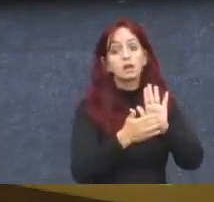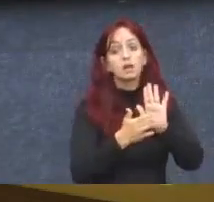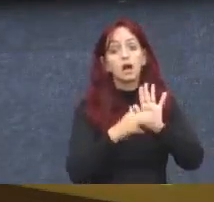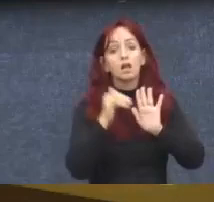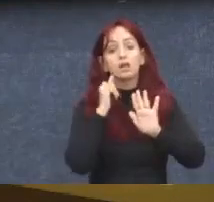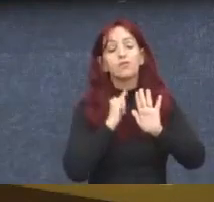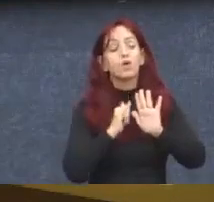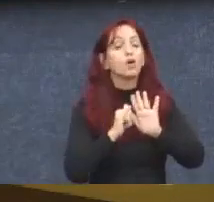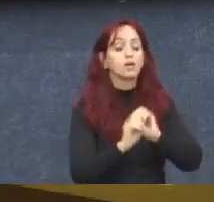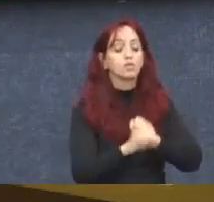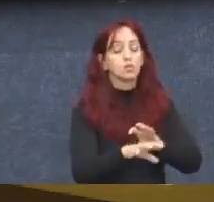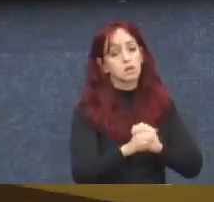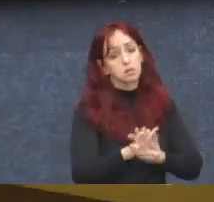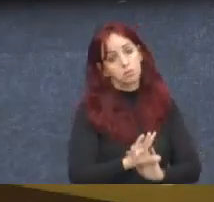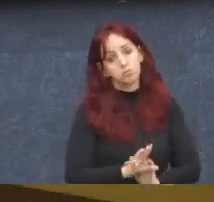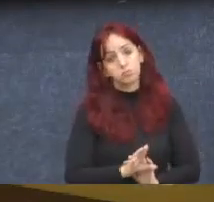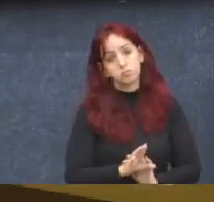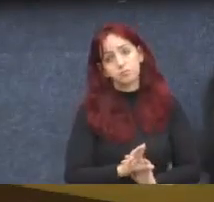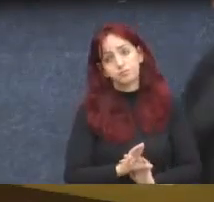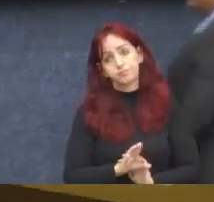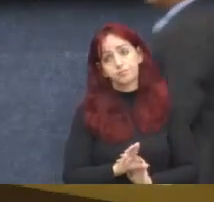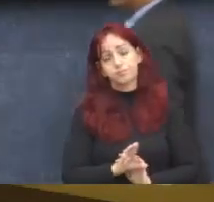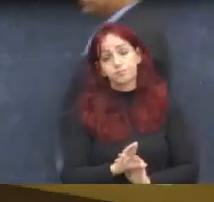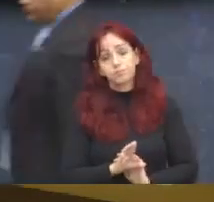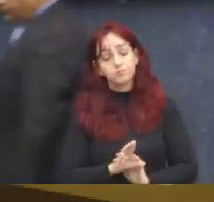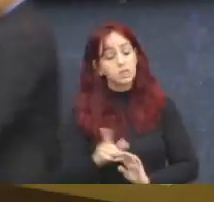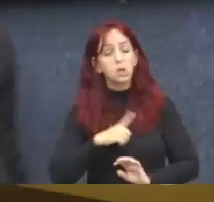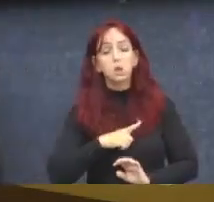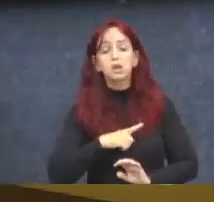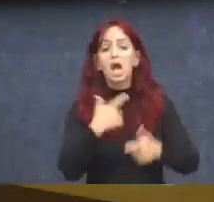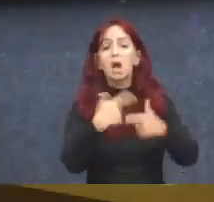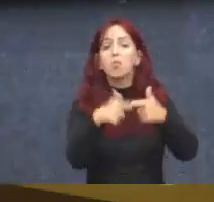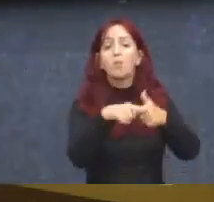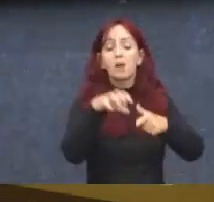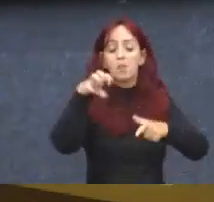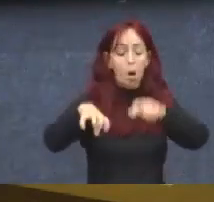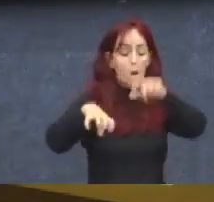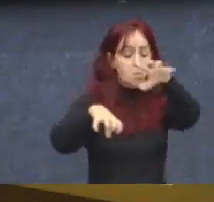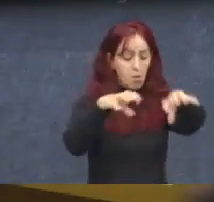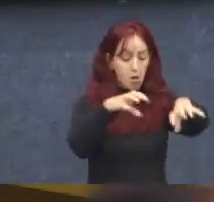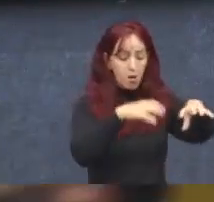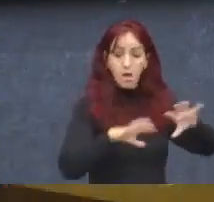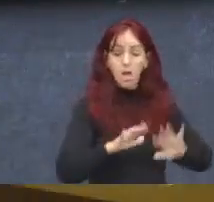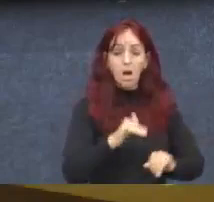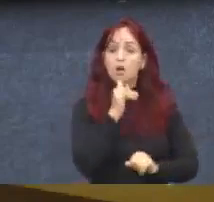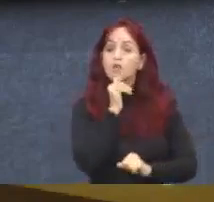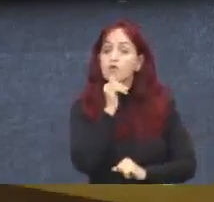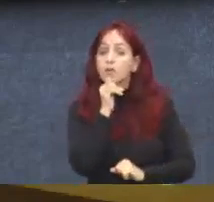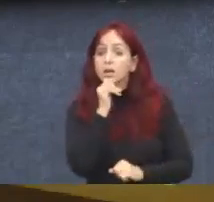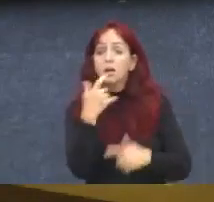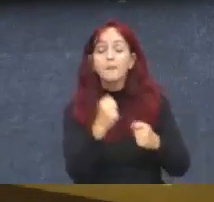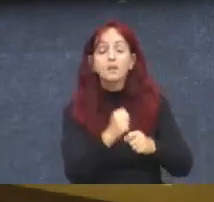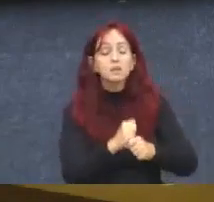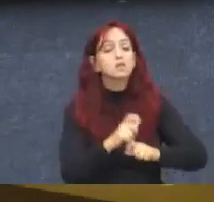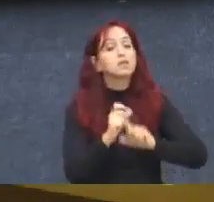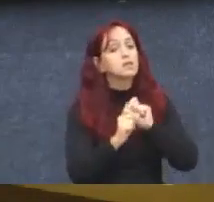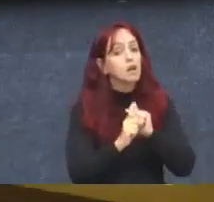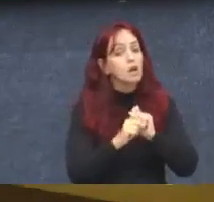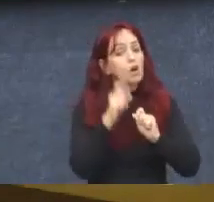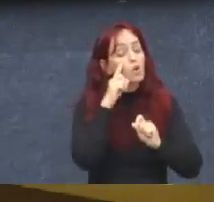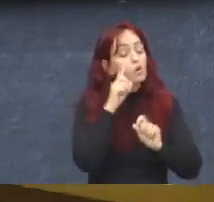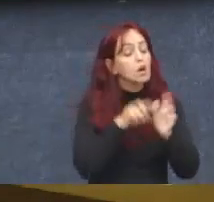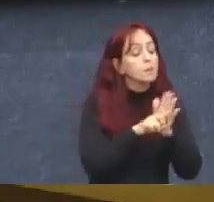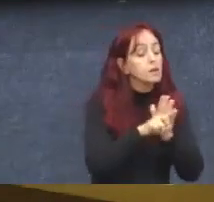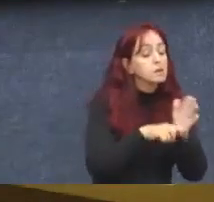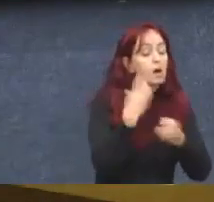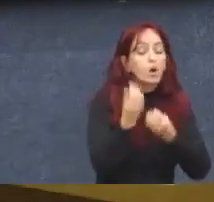Educação. E esses eventos, eles não são casos isolados e, infelizmente, eles precisam ser tratados daqui para frente com